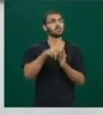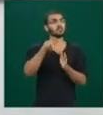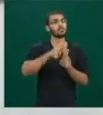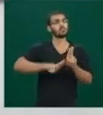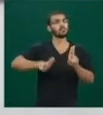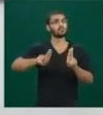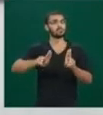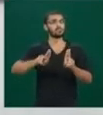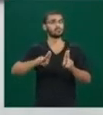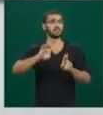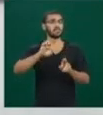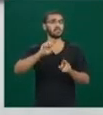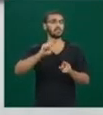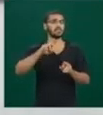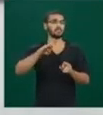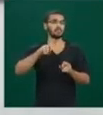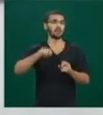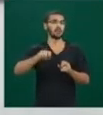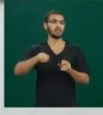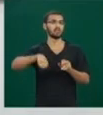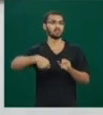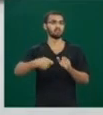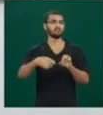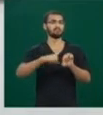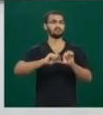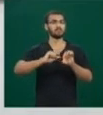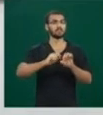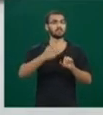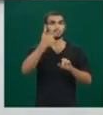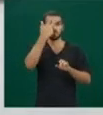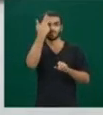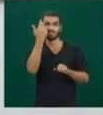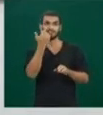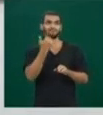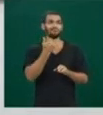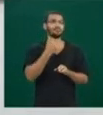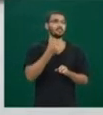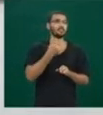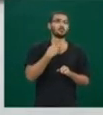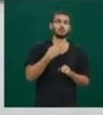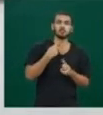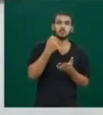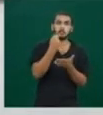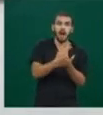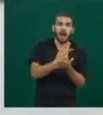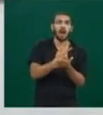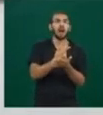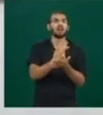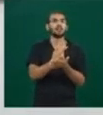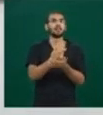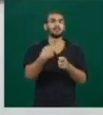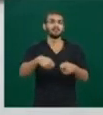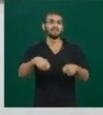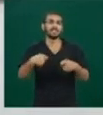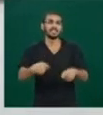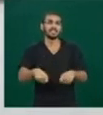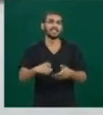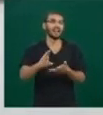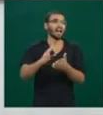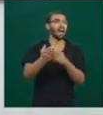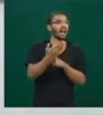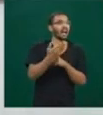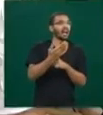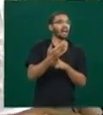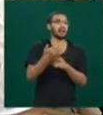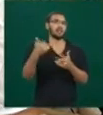UFO, a Ezeba. E para quem quer pedir desconto ou isenção da taxa de inscrição, o último dia é amanhã. A repórter Daniela Malagoli